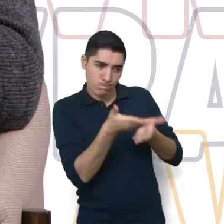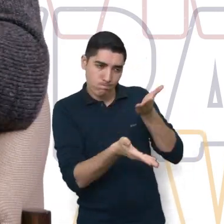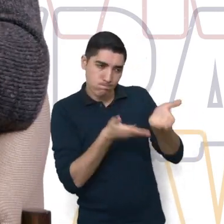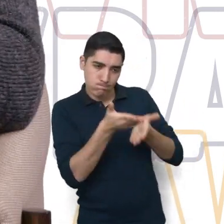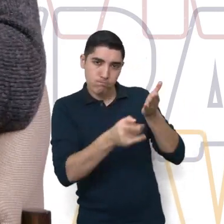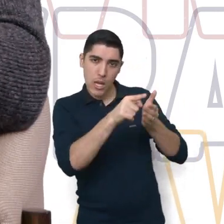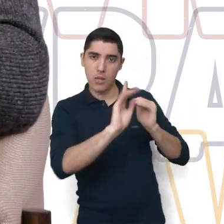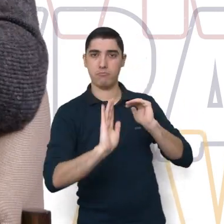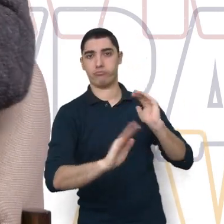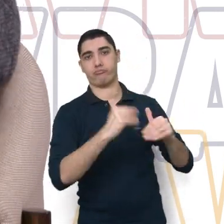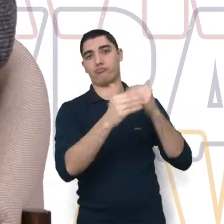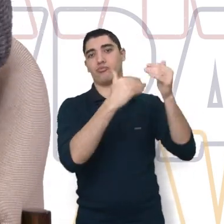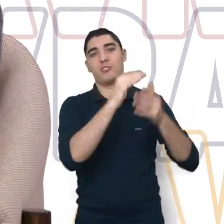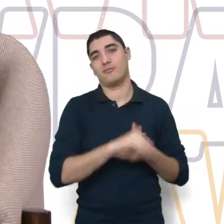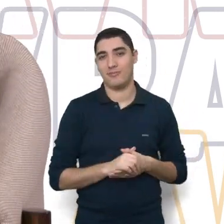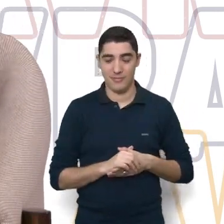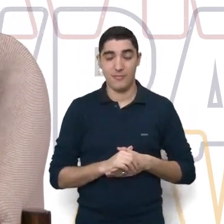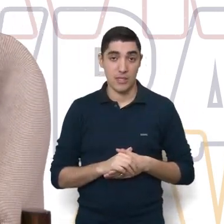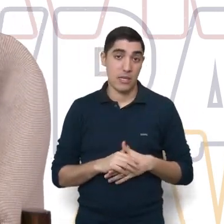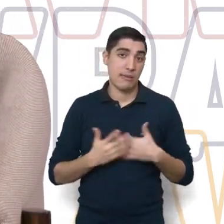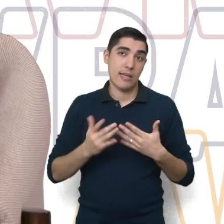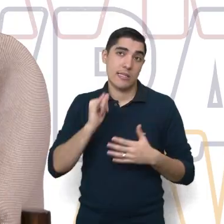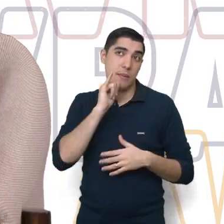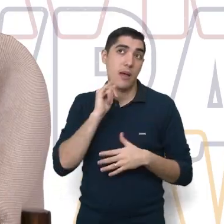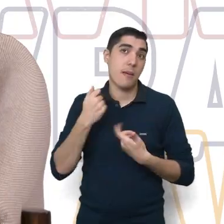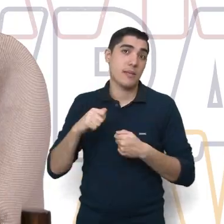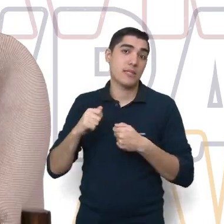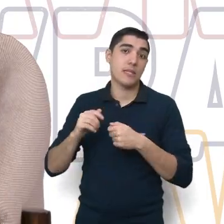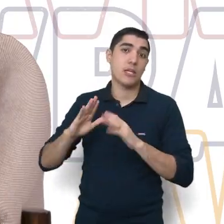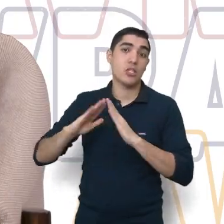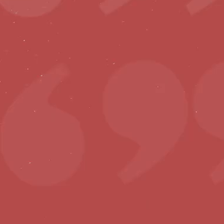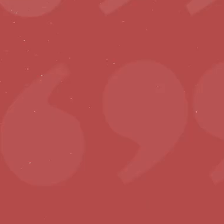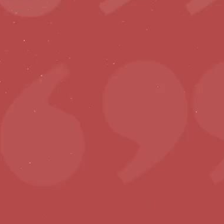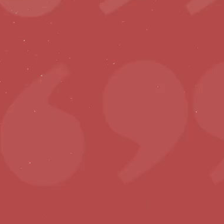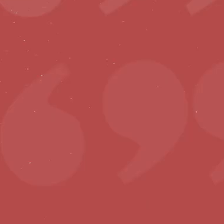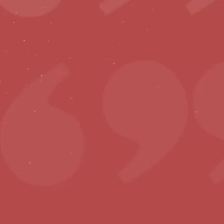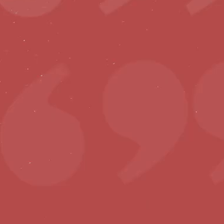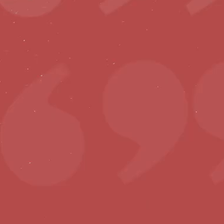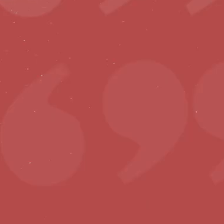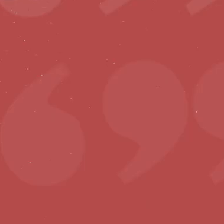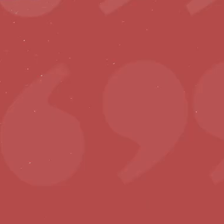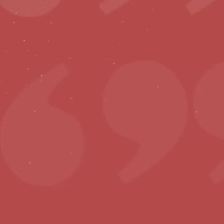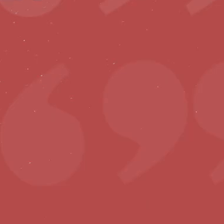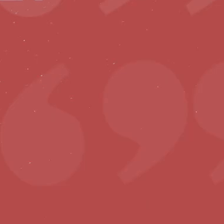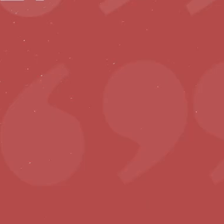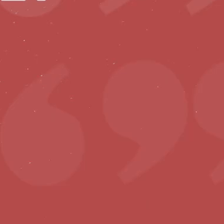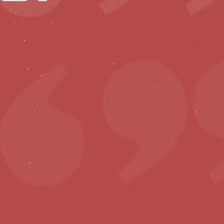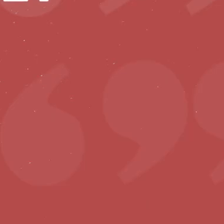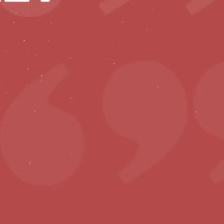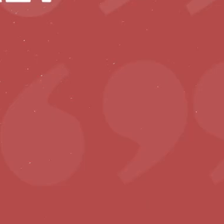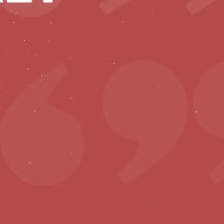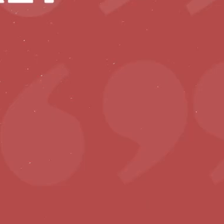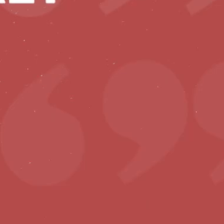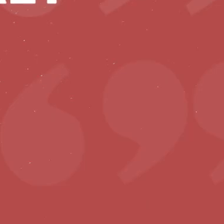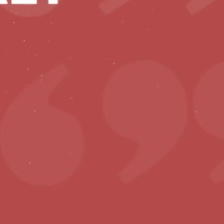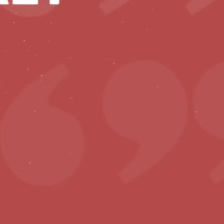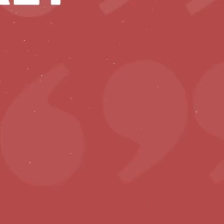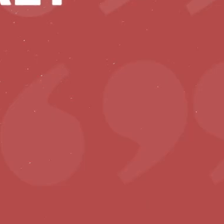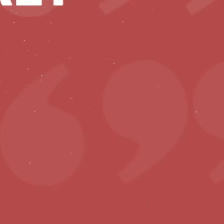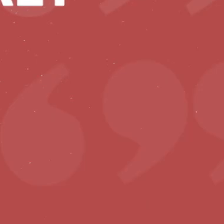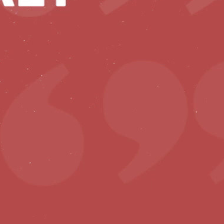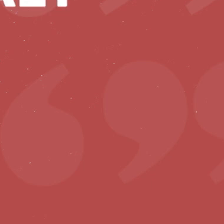aí vou usar dizer de ter uma escola técnica para Educadora ambiental Como a educação ambiental pode ser